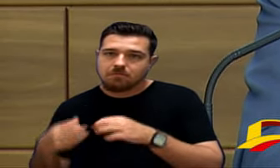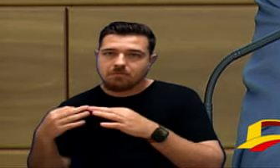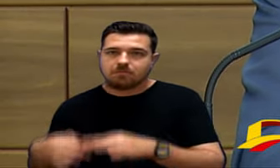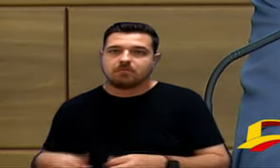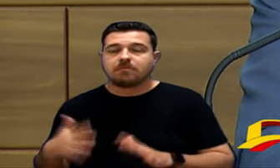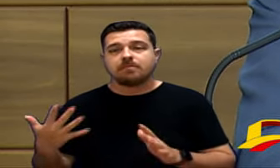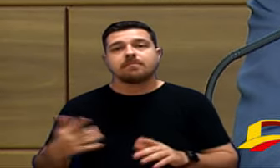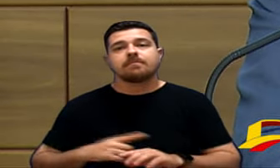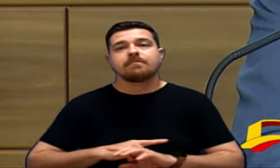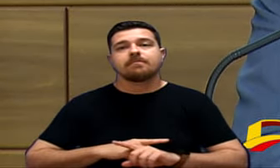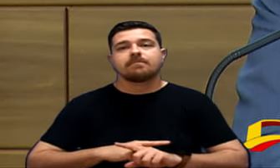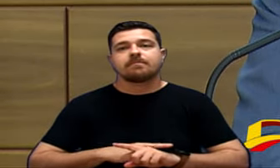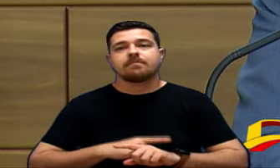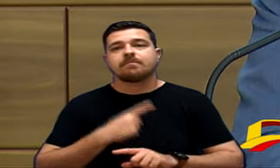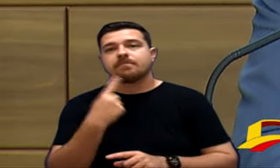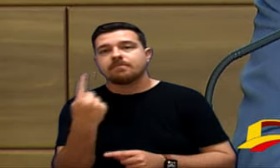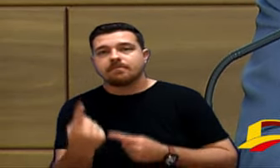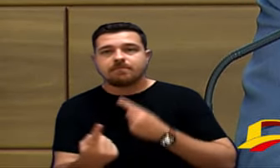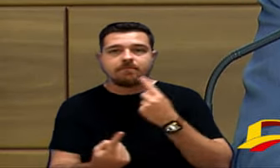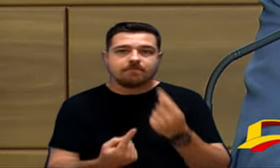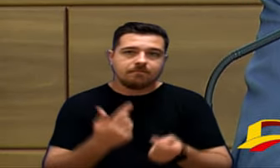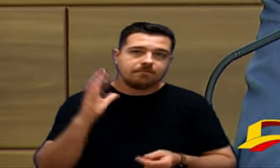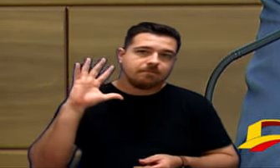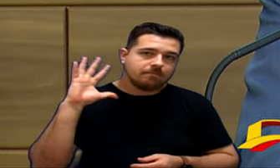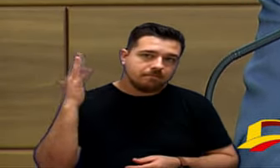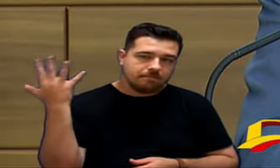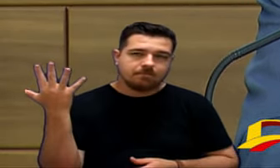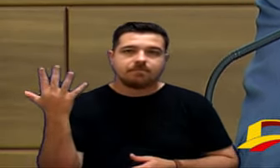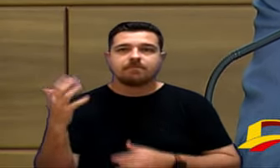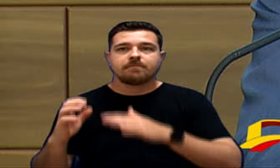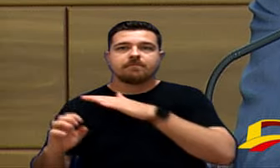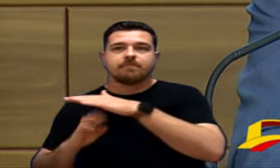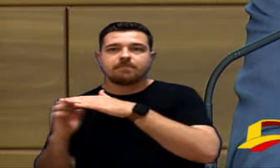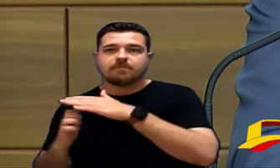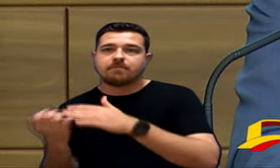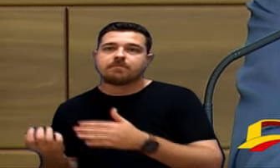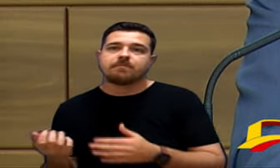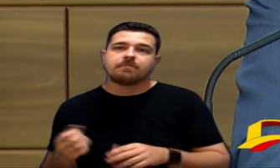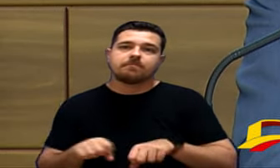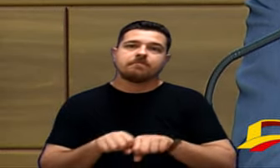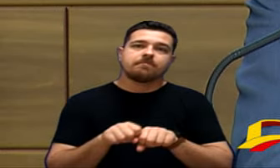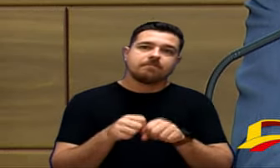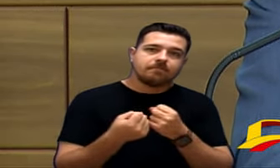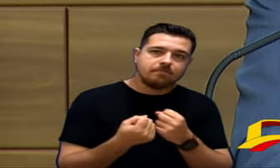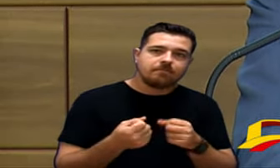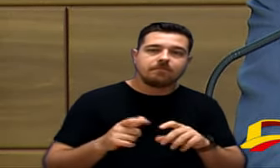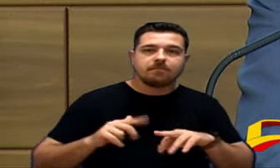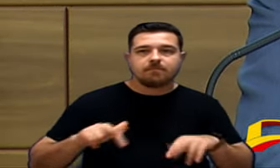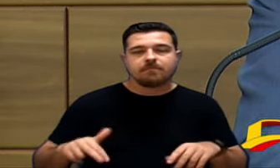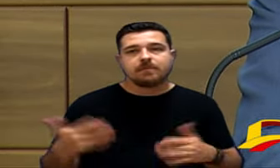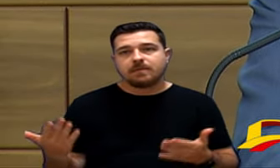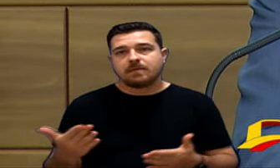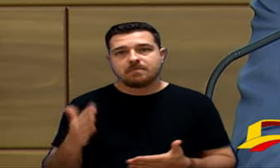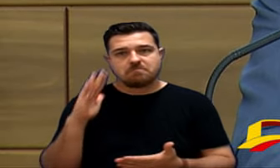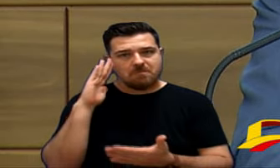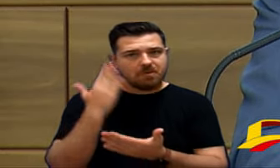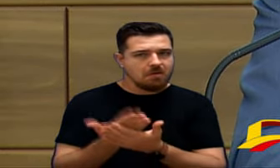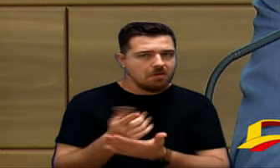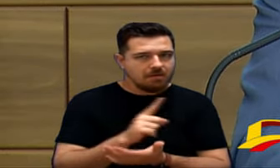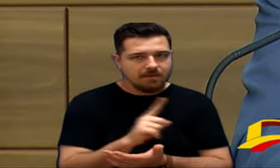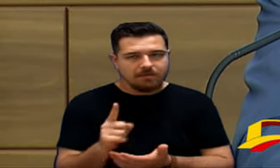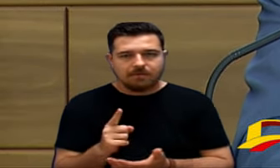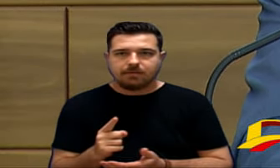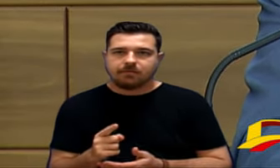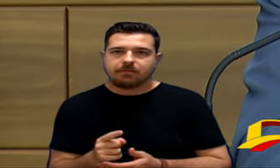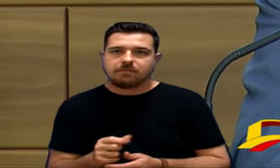empresas que por dificuldade operacional por dificuldade financeira por eventualmente ma fé da própria empresa também a